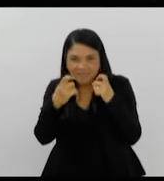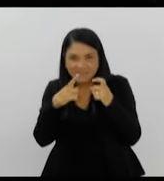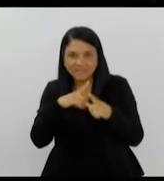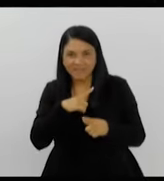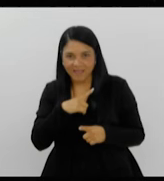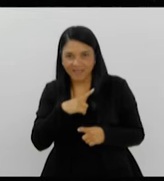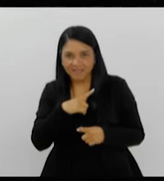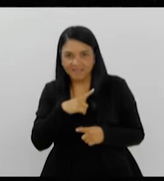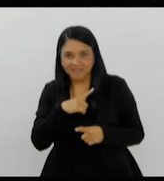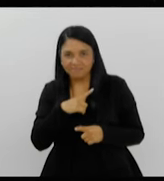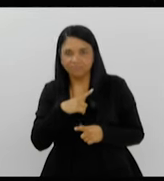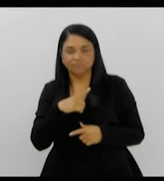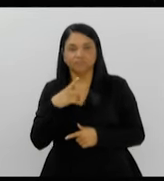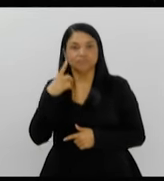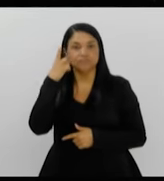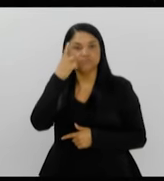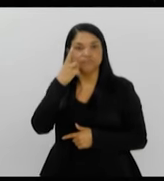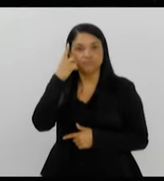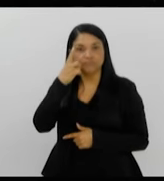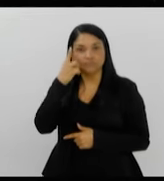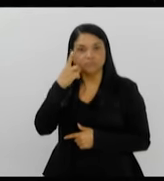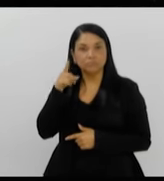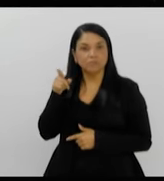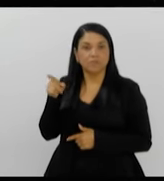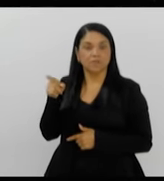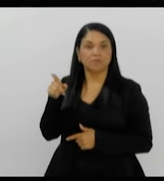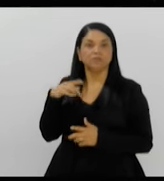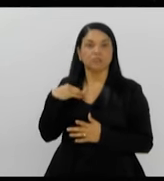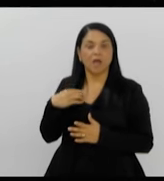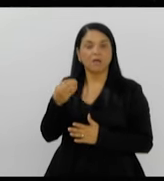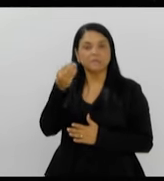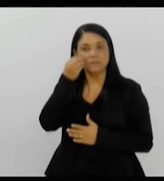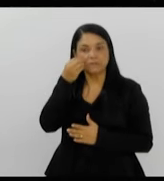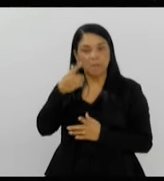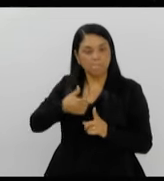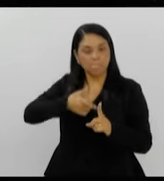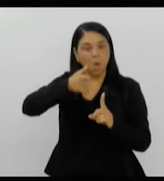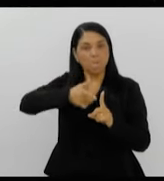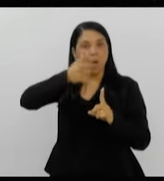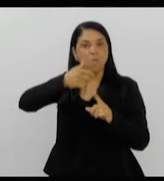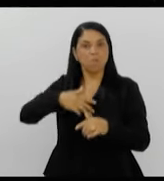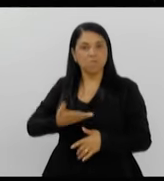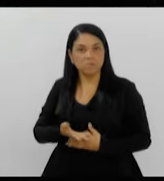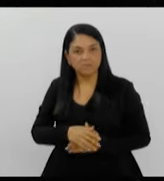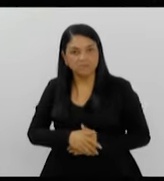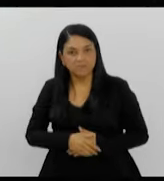violência Deputado lá já foi objeto de tentativa de tiro em